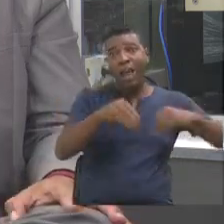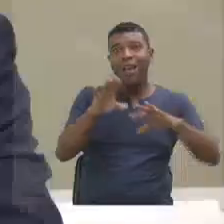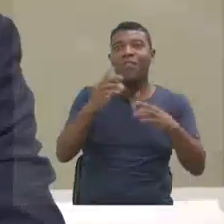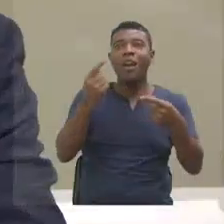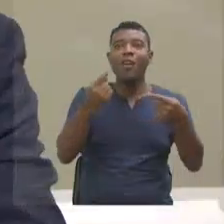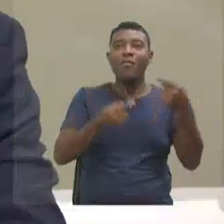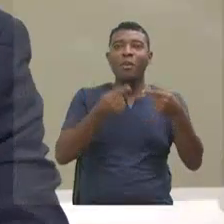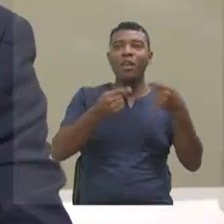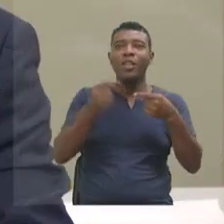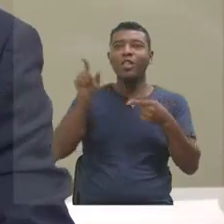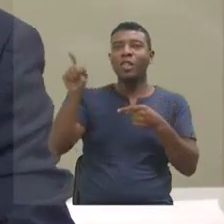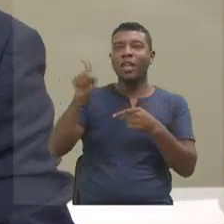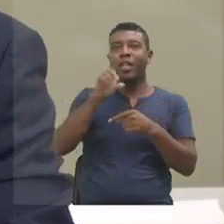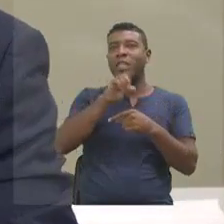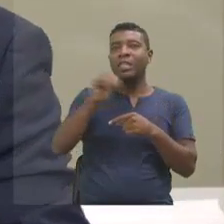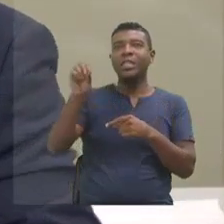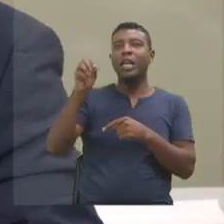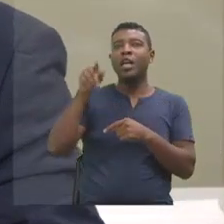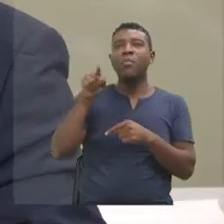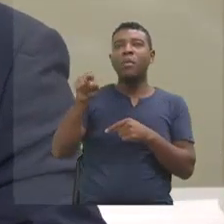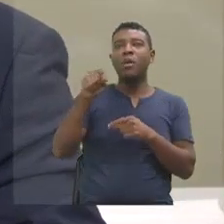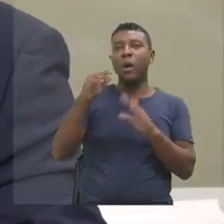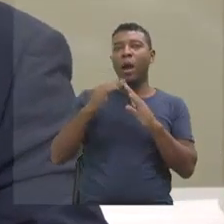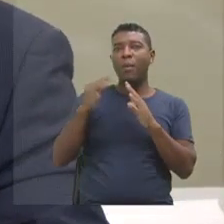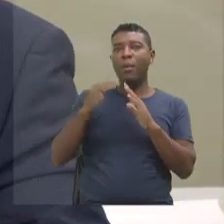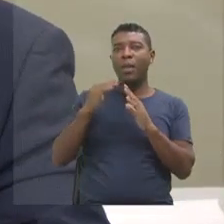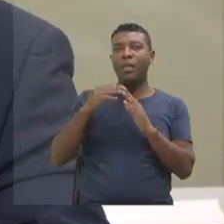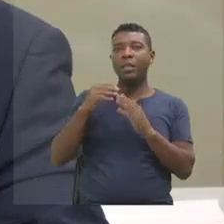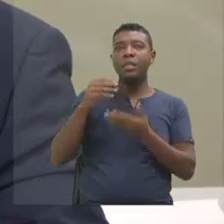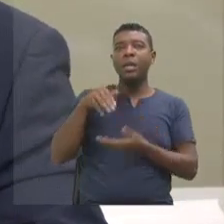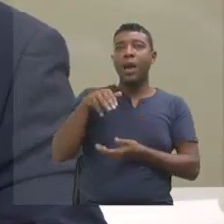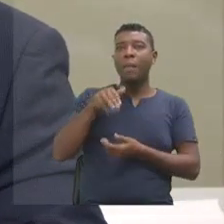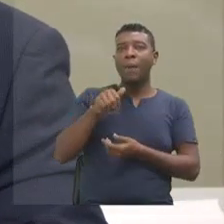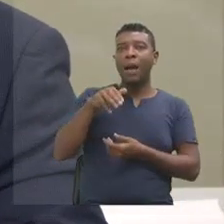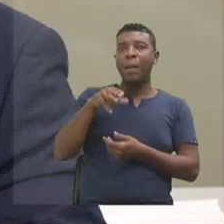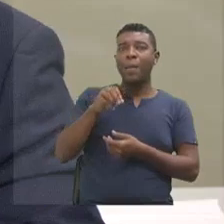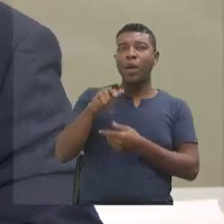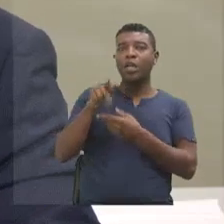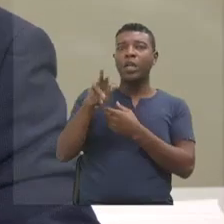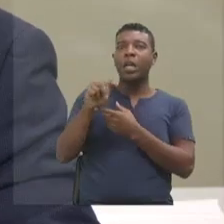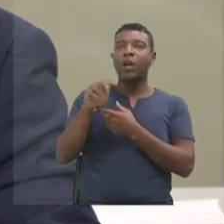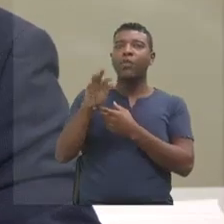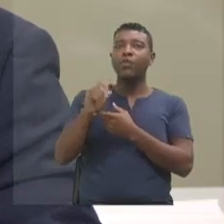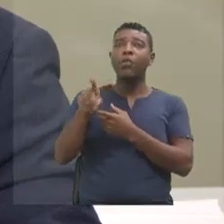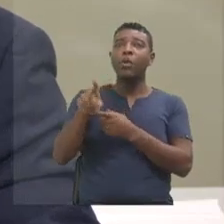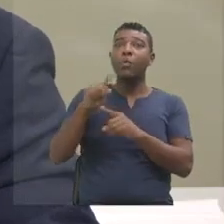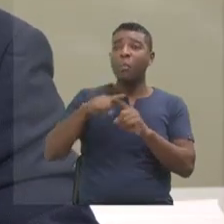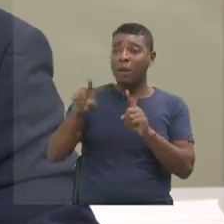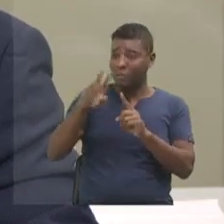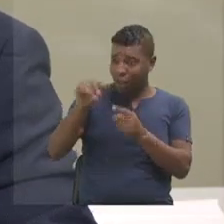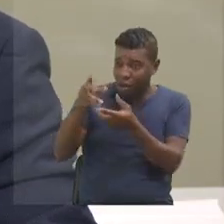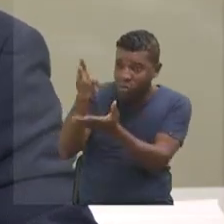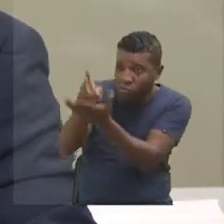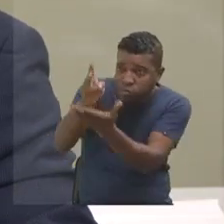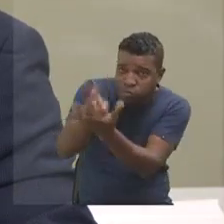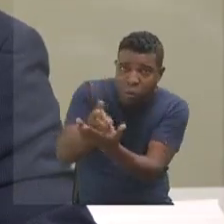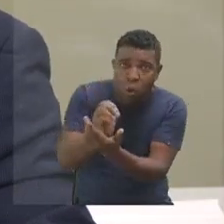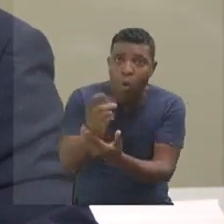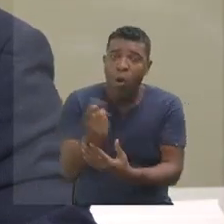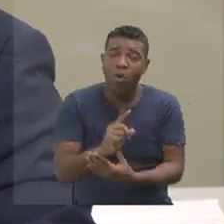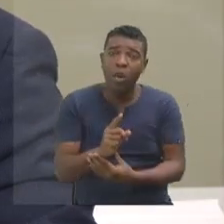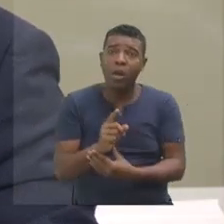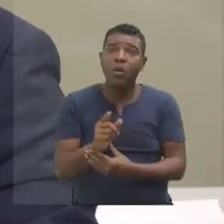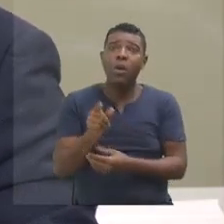de 100 mil habitantes uma moógrafo Mas como que essa mamoca vai ter sustentabilidade consegue fazer